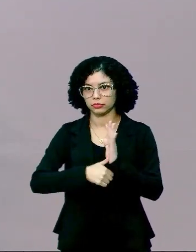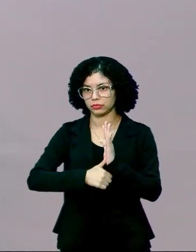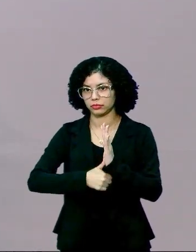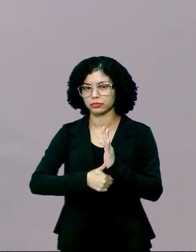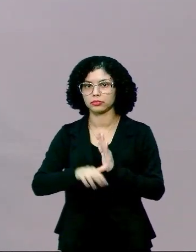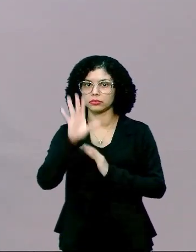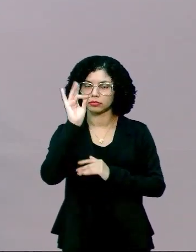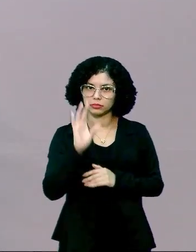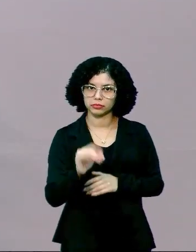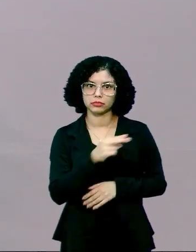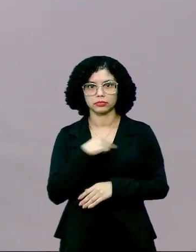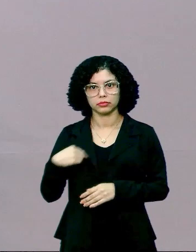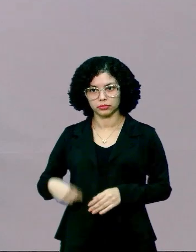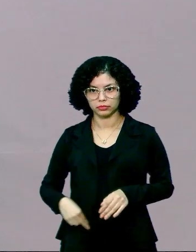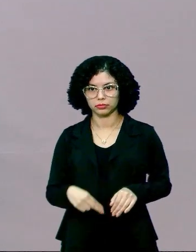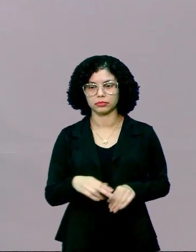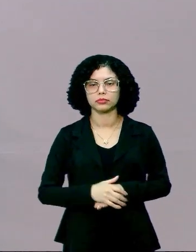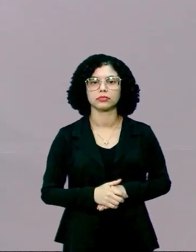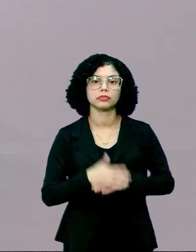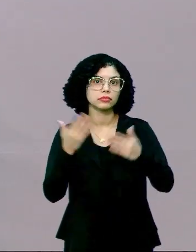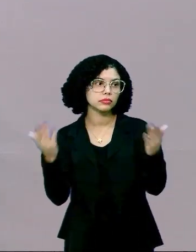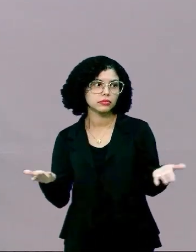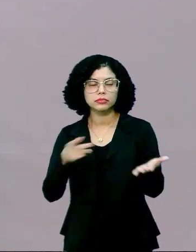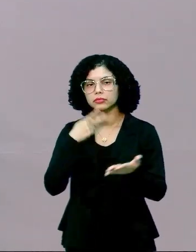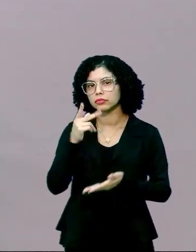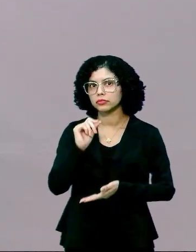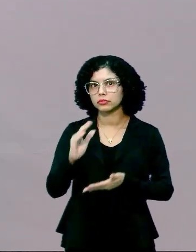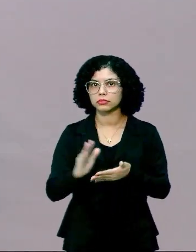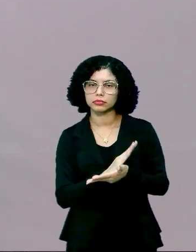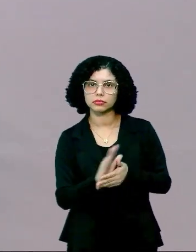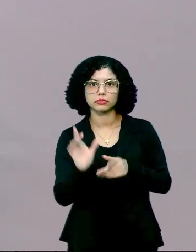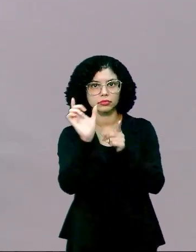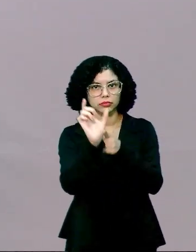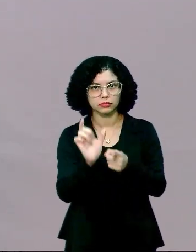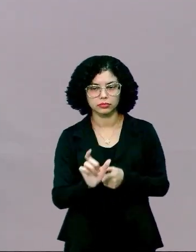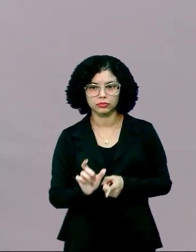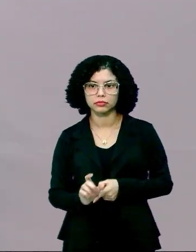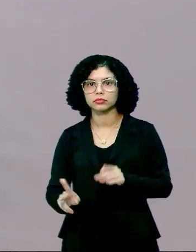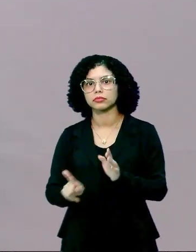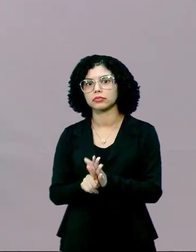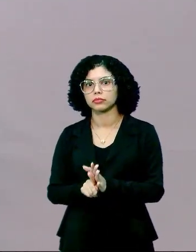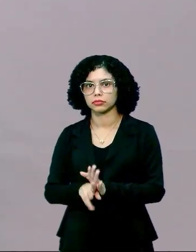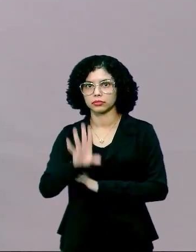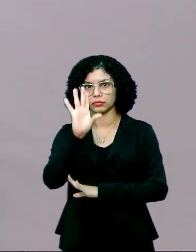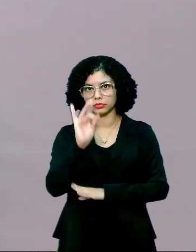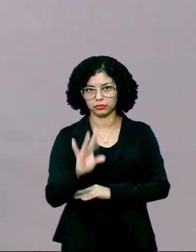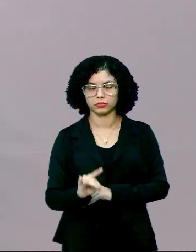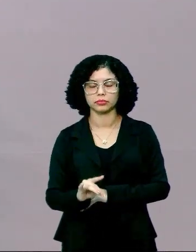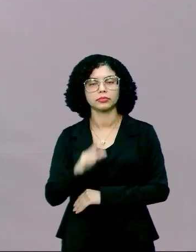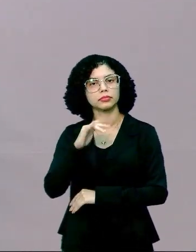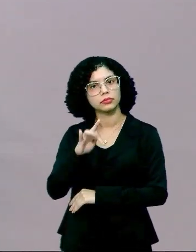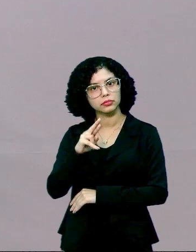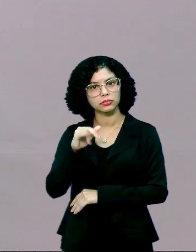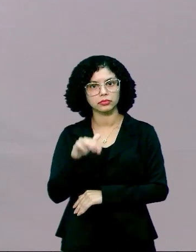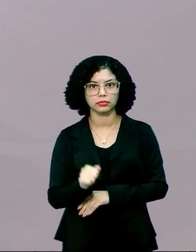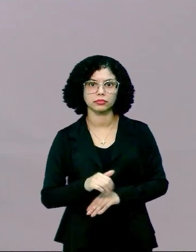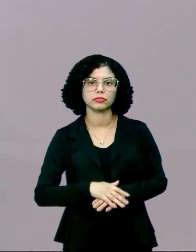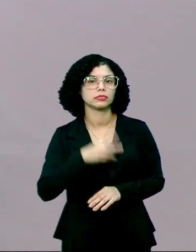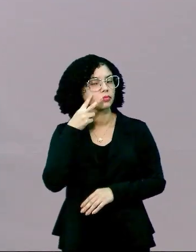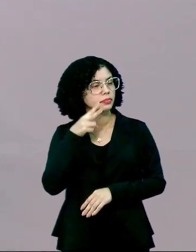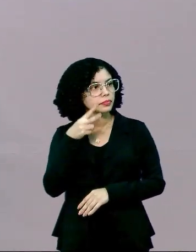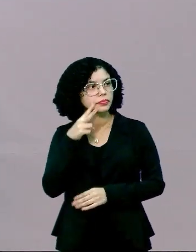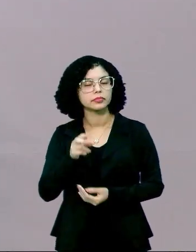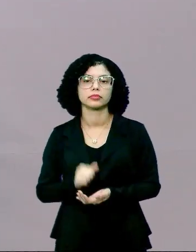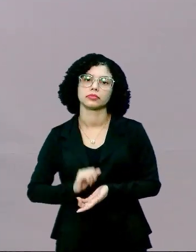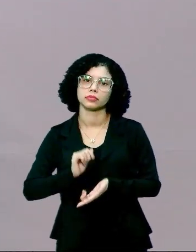identidade desses chineses, ok? Tanto que ele fala de algumas palavras que se referem a cada uma dessas etnias. Então, você vê